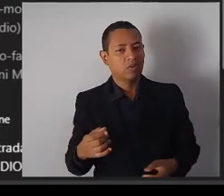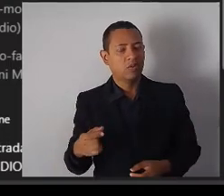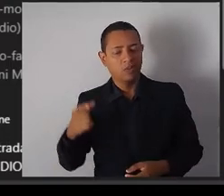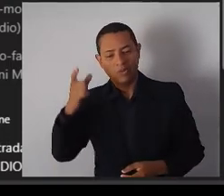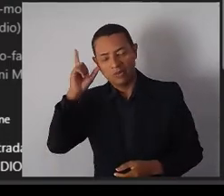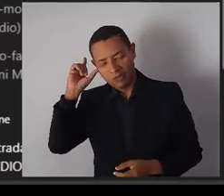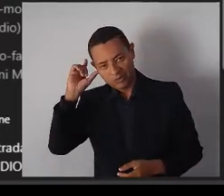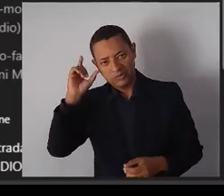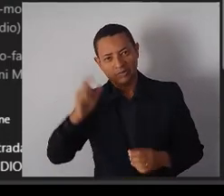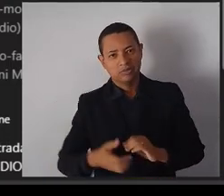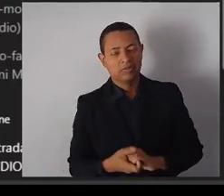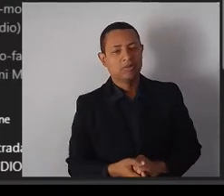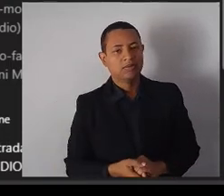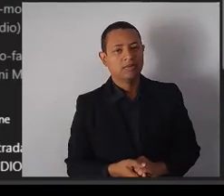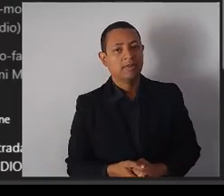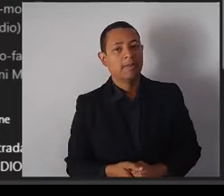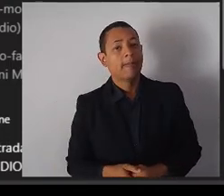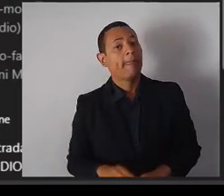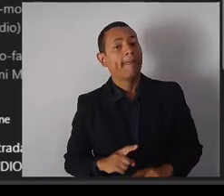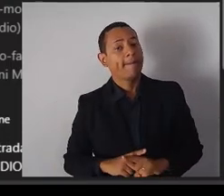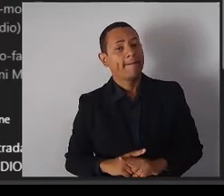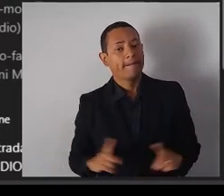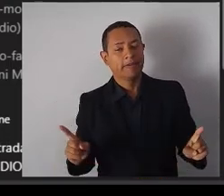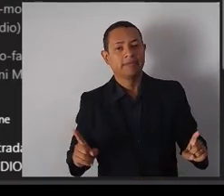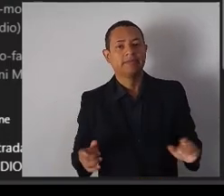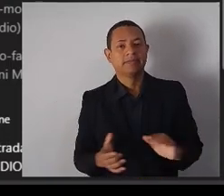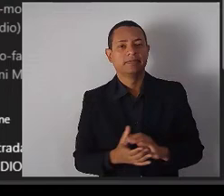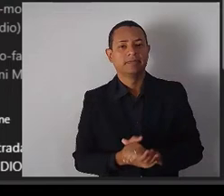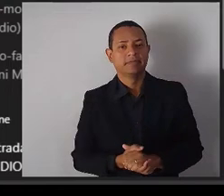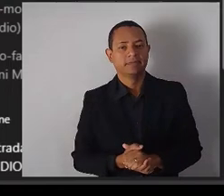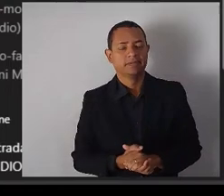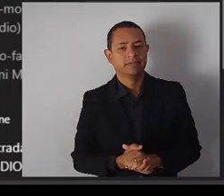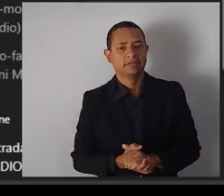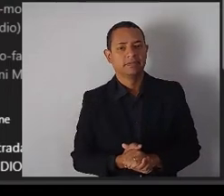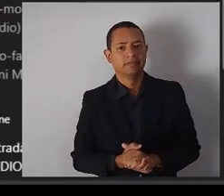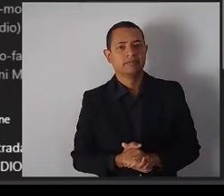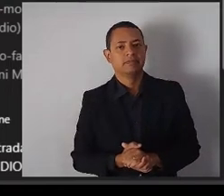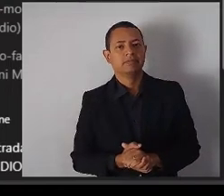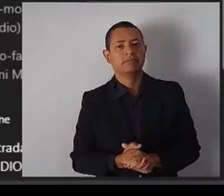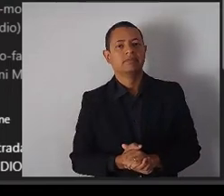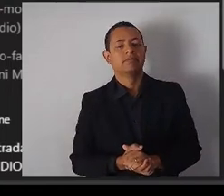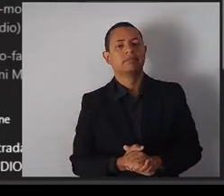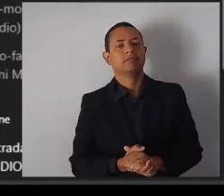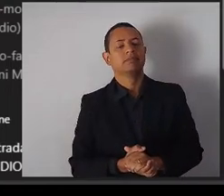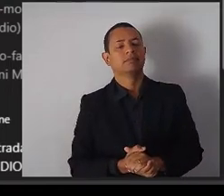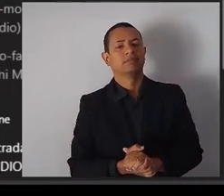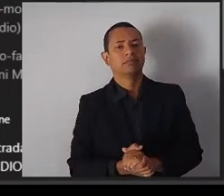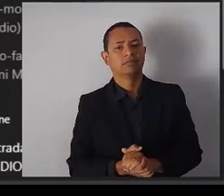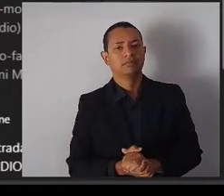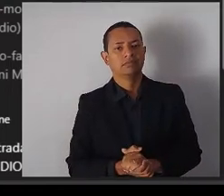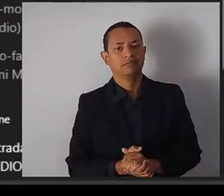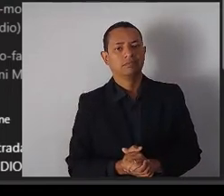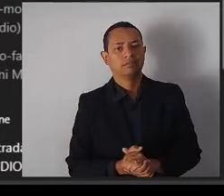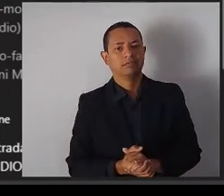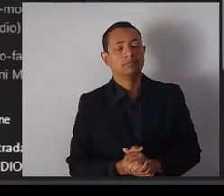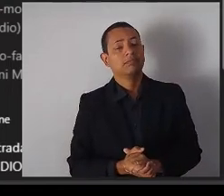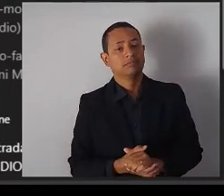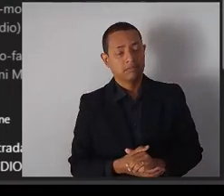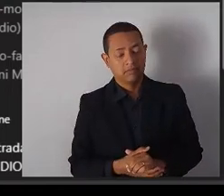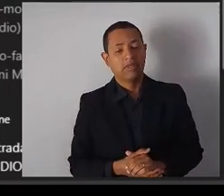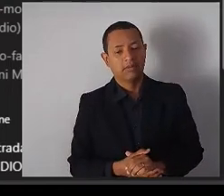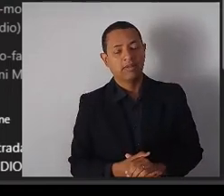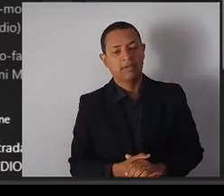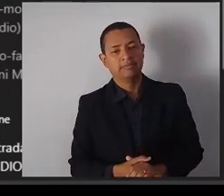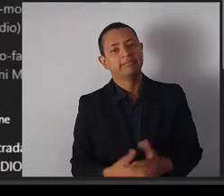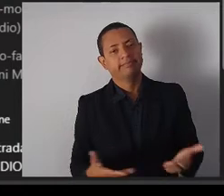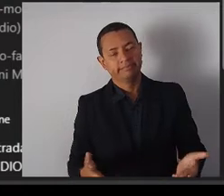justificado, mas aqui me congratulando com a Câmara Municipal de